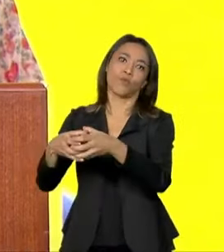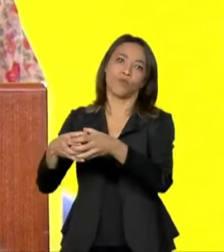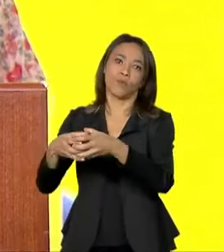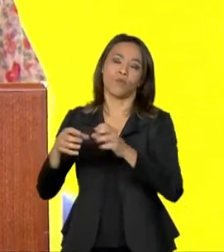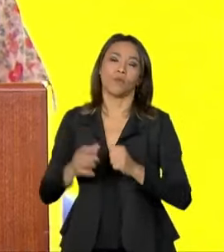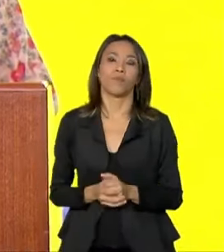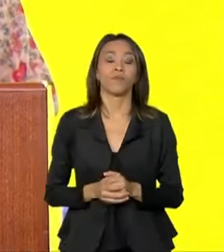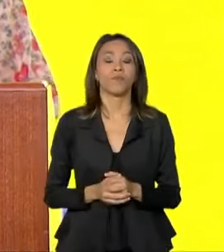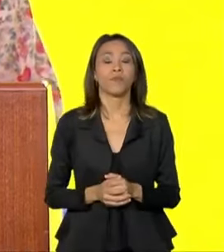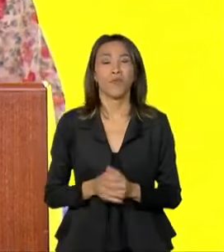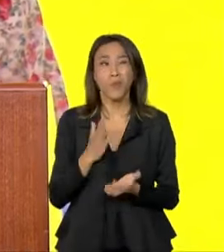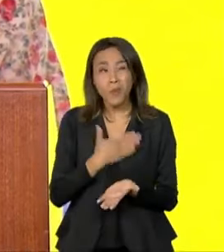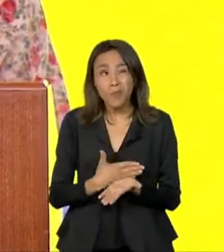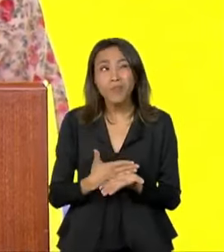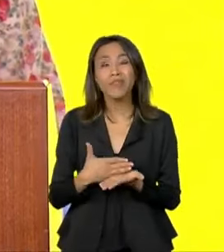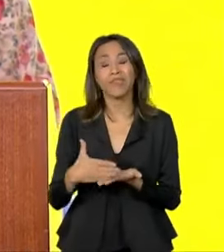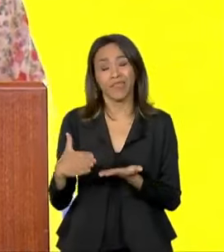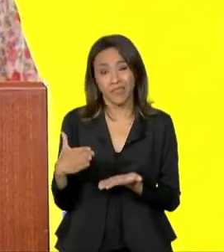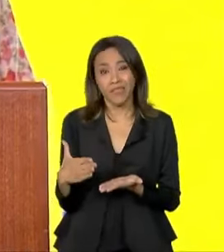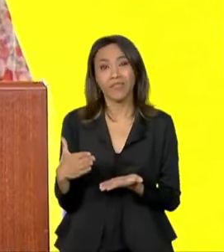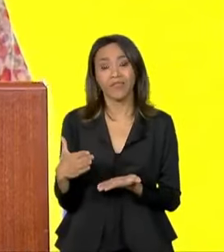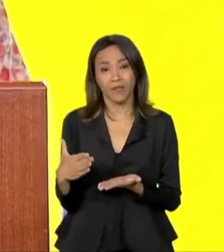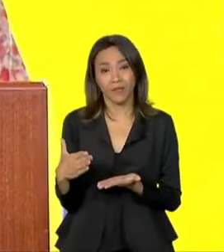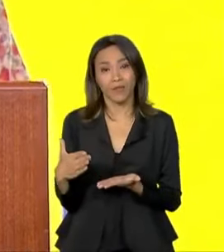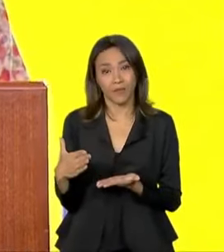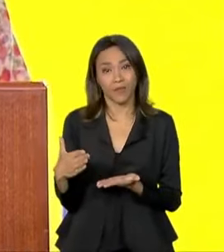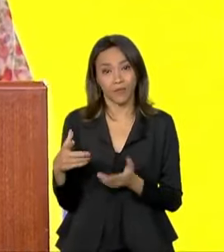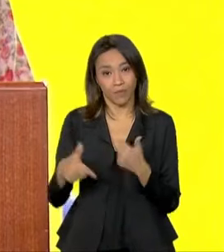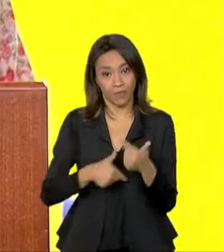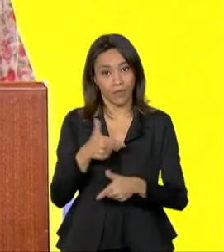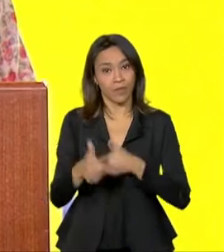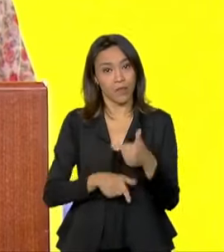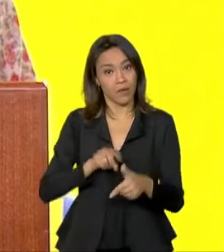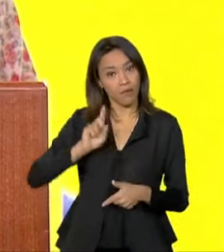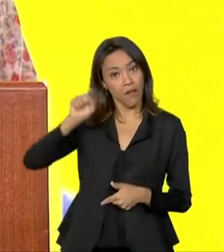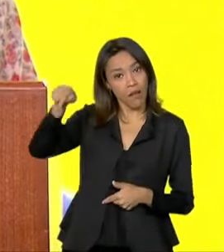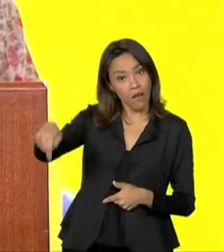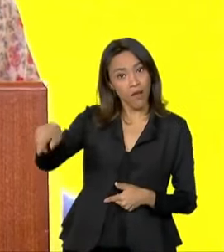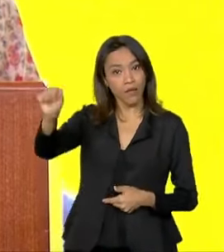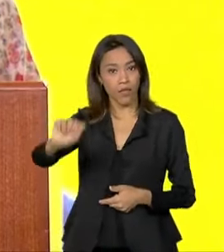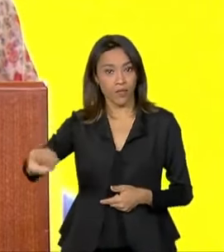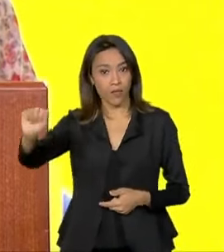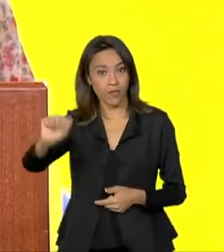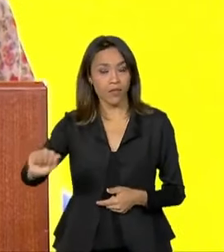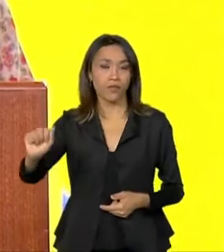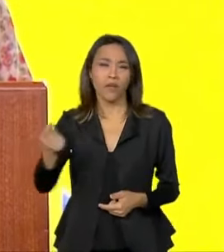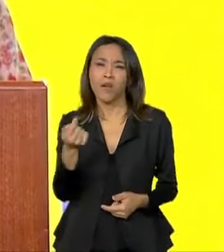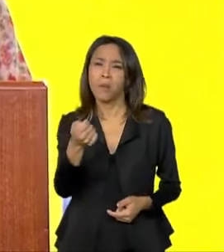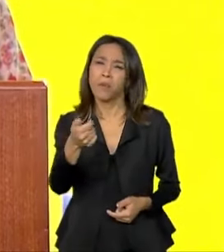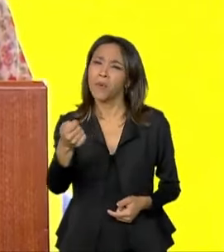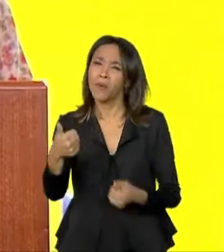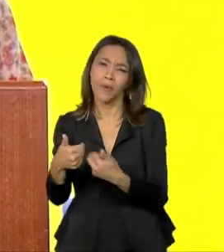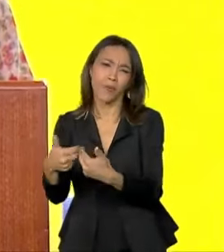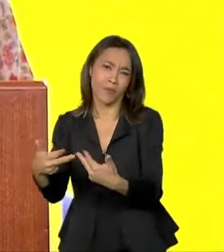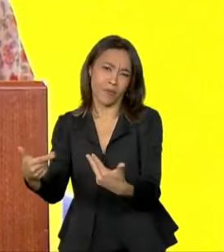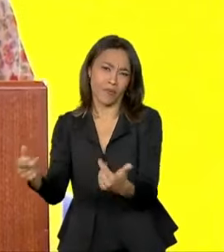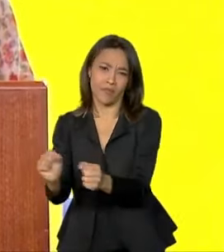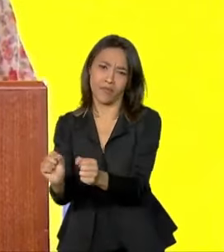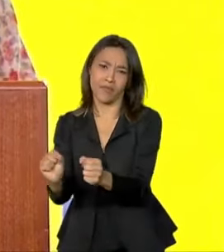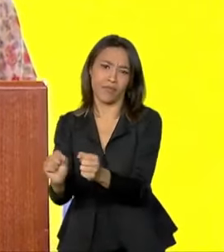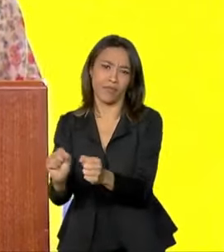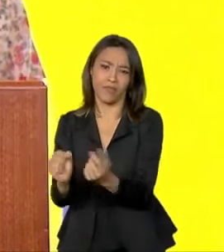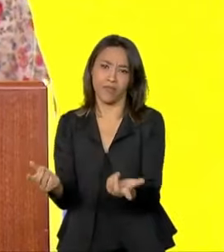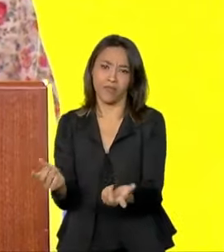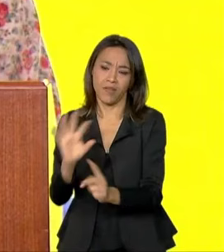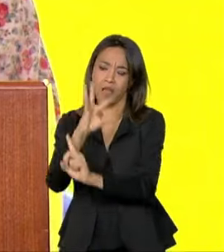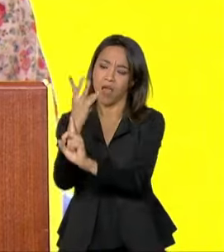No início, logo que a gente começou, era muita pouquinha coisa que a gente fazia. O